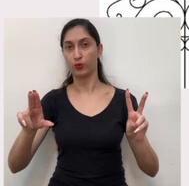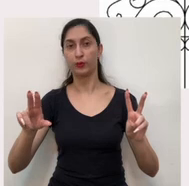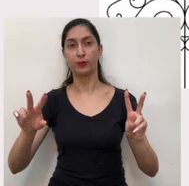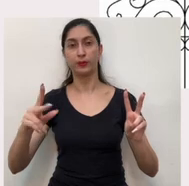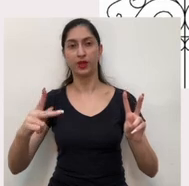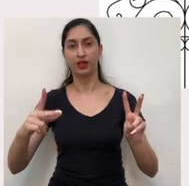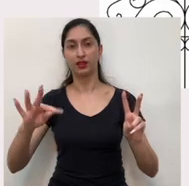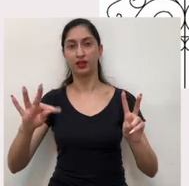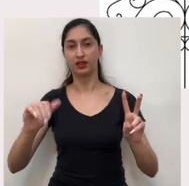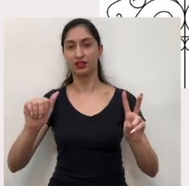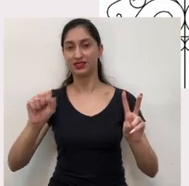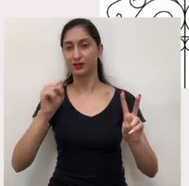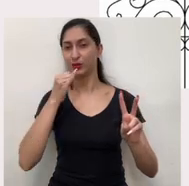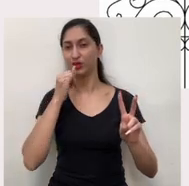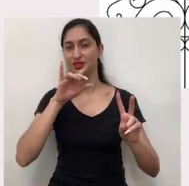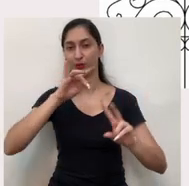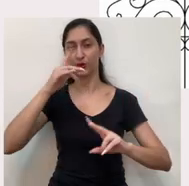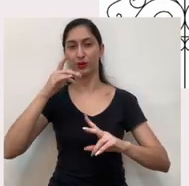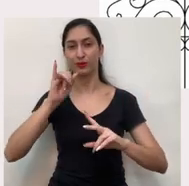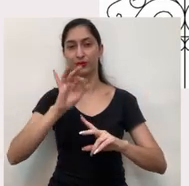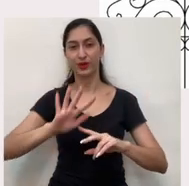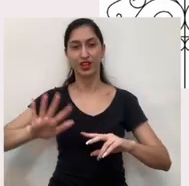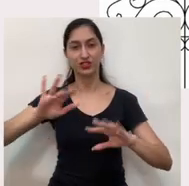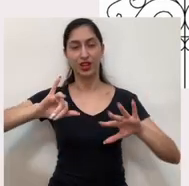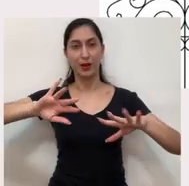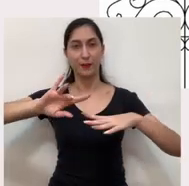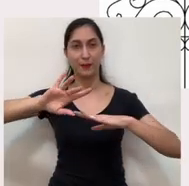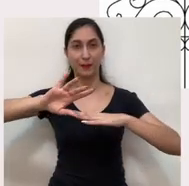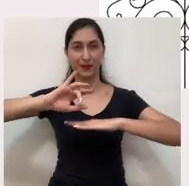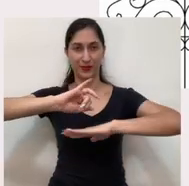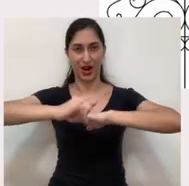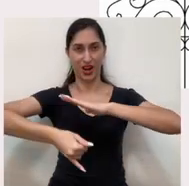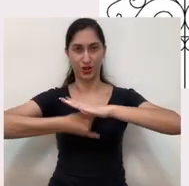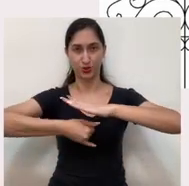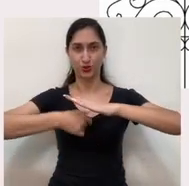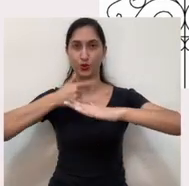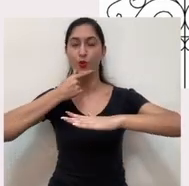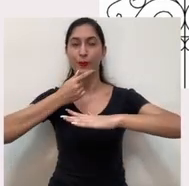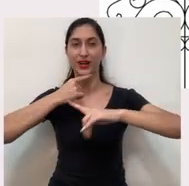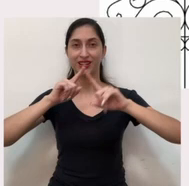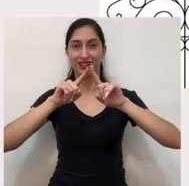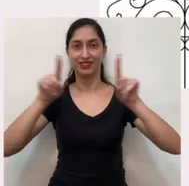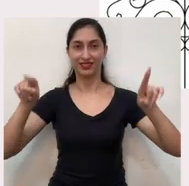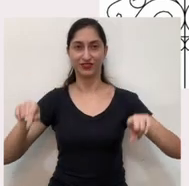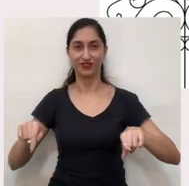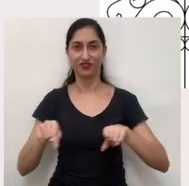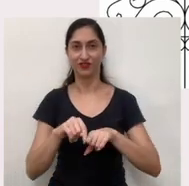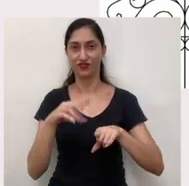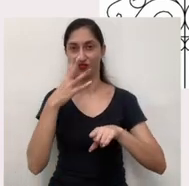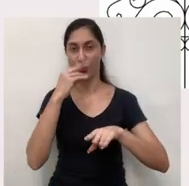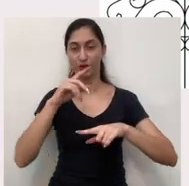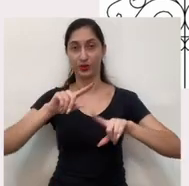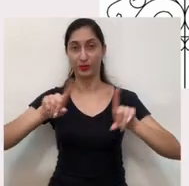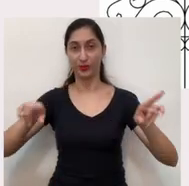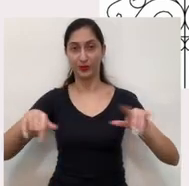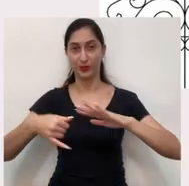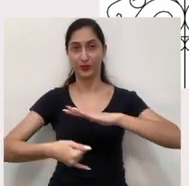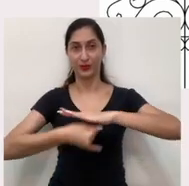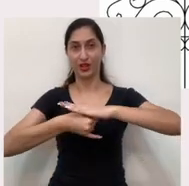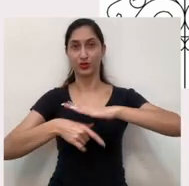abaixo do André, que geram, né, uma espécie de coração, né?